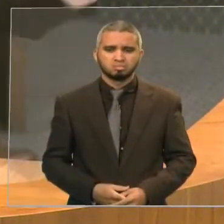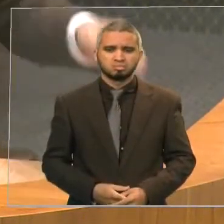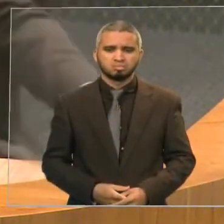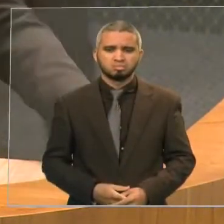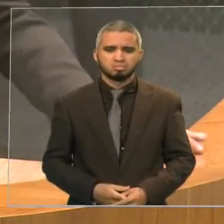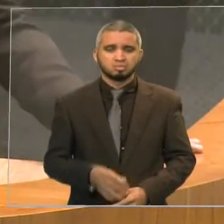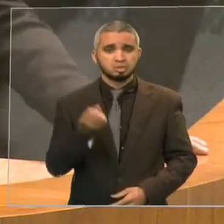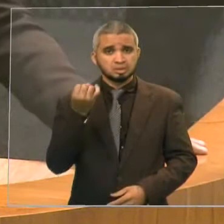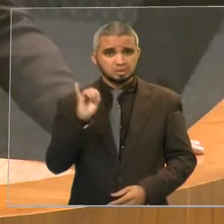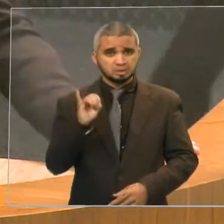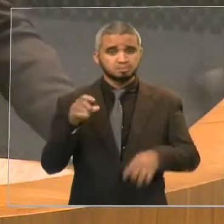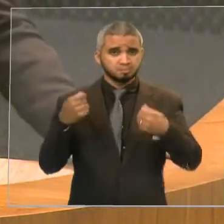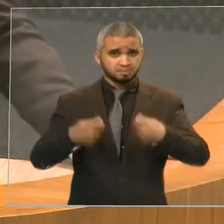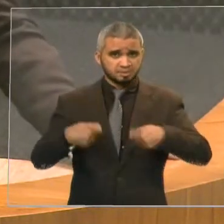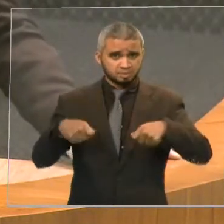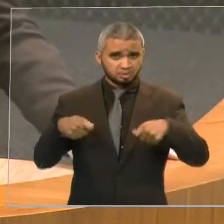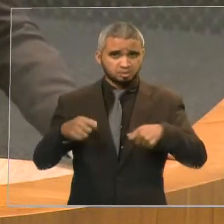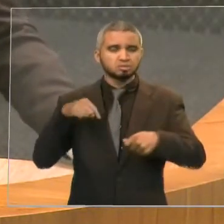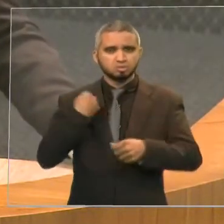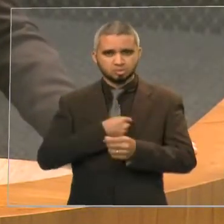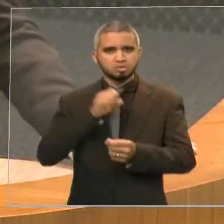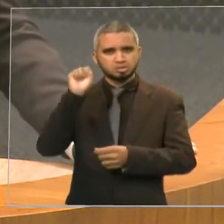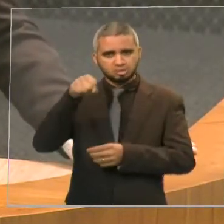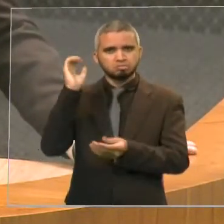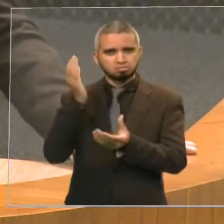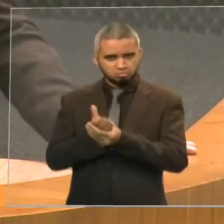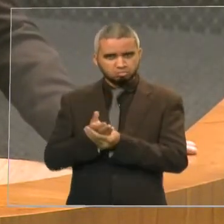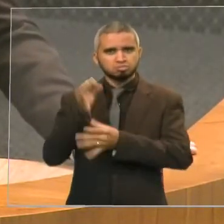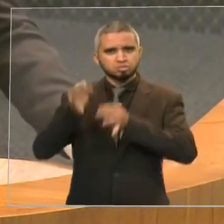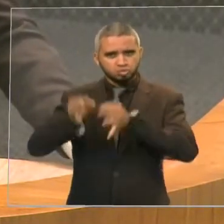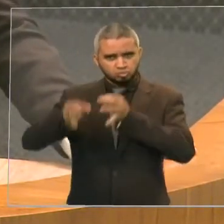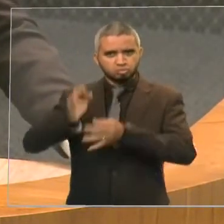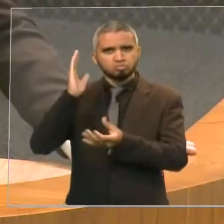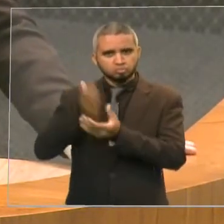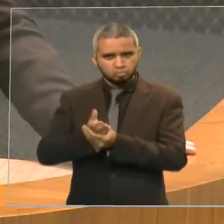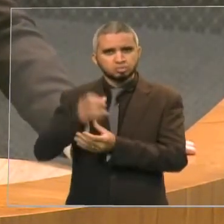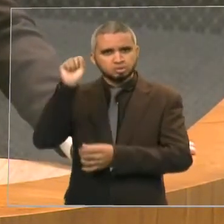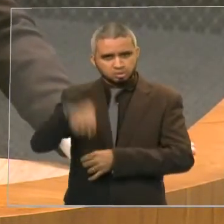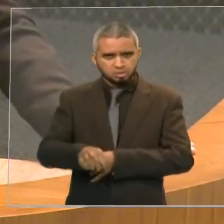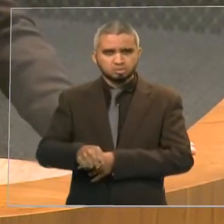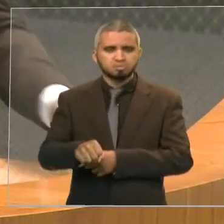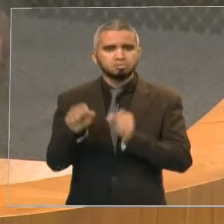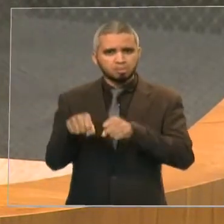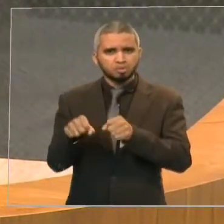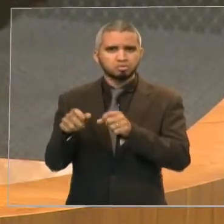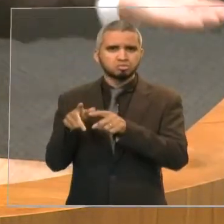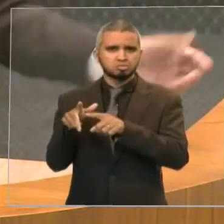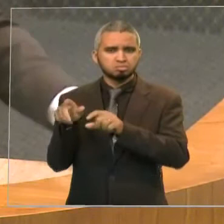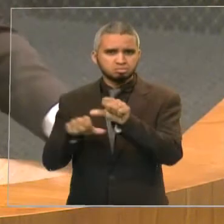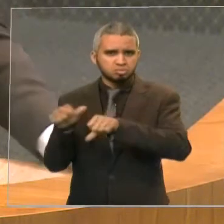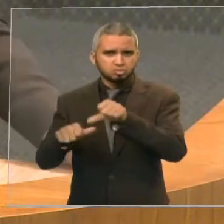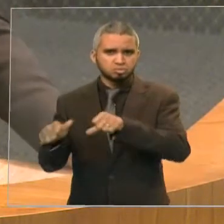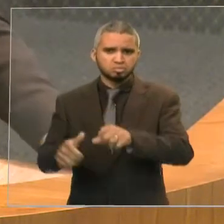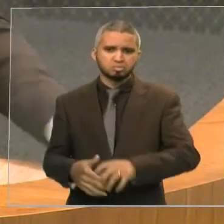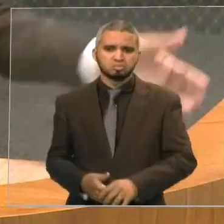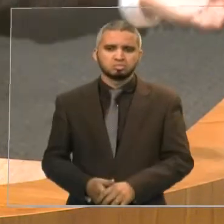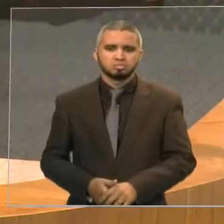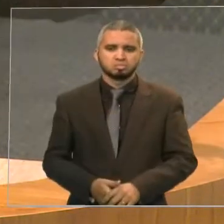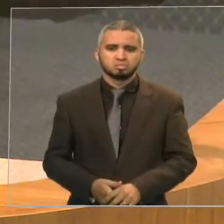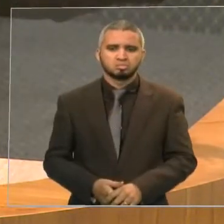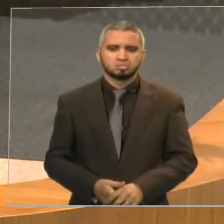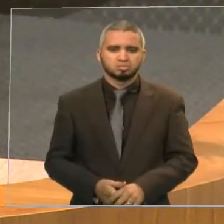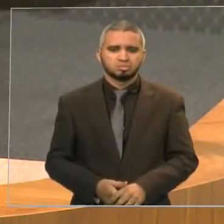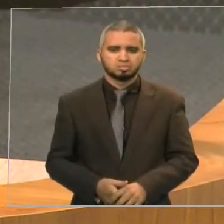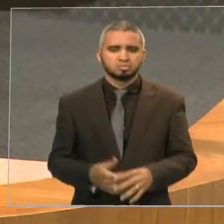Se necessário for, vamos judicializar, sim. Vamos entrar na justiça, sim, para que possa corrigir. E, senhores deputados,